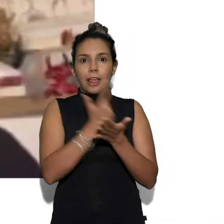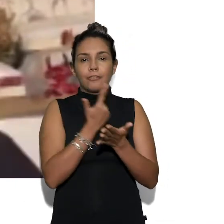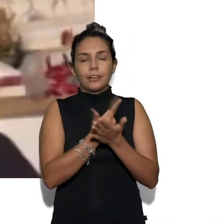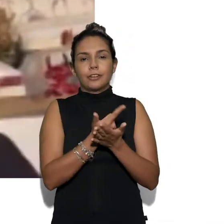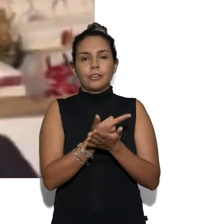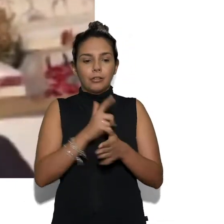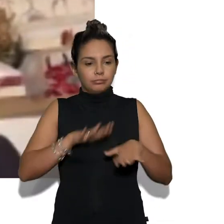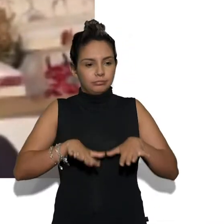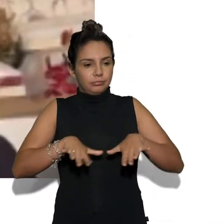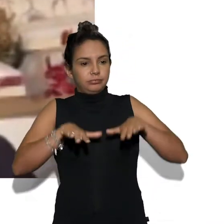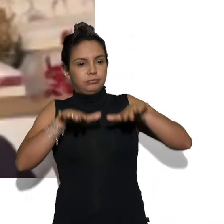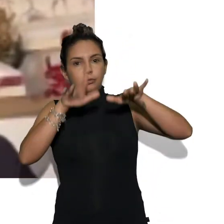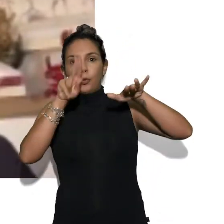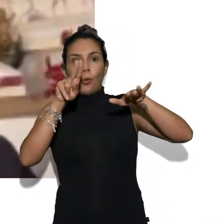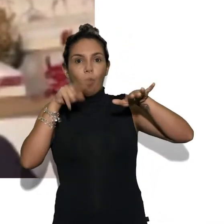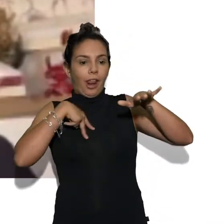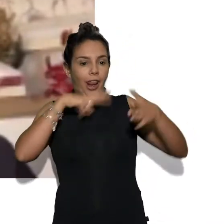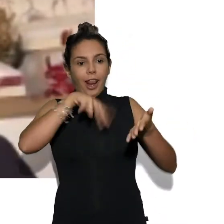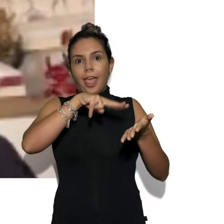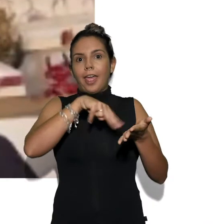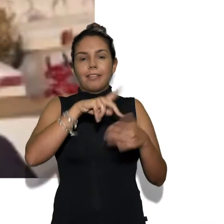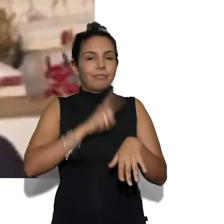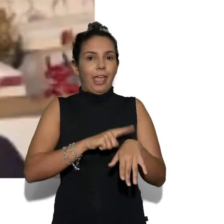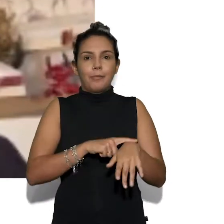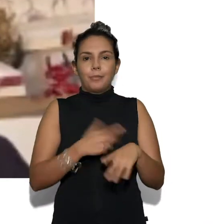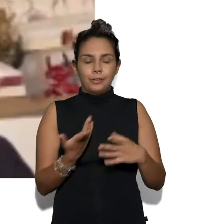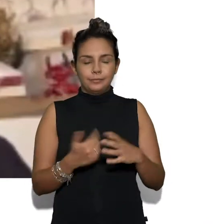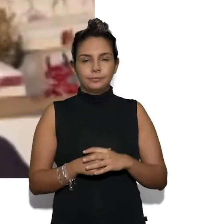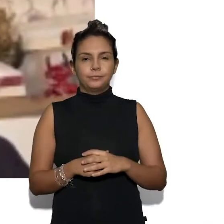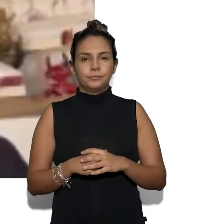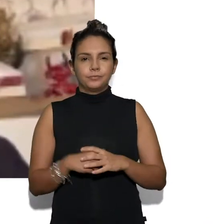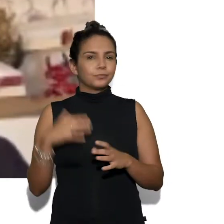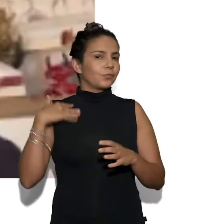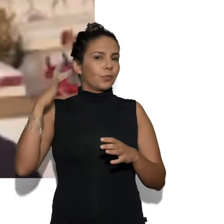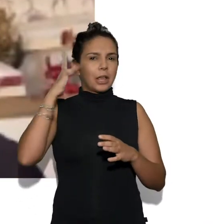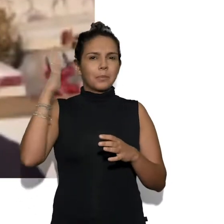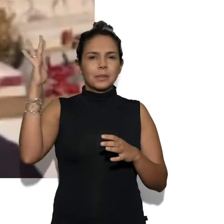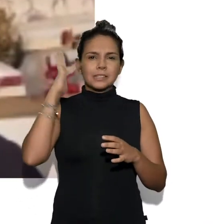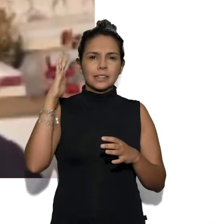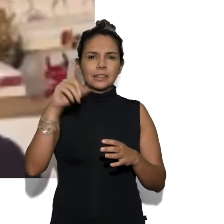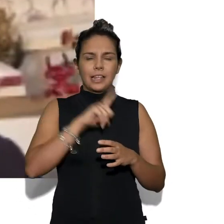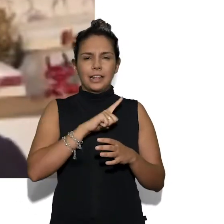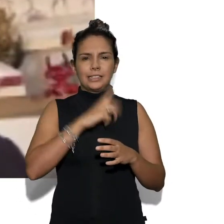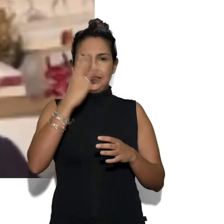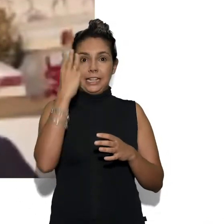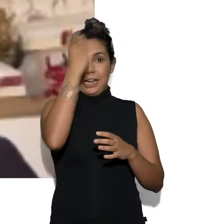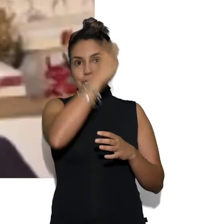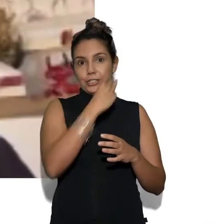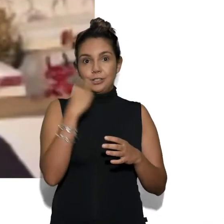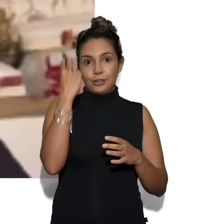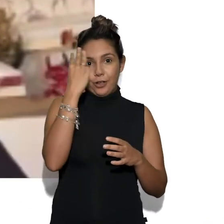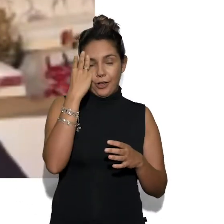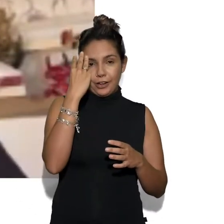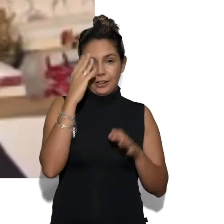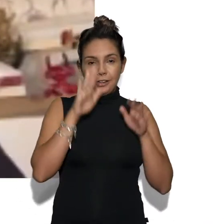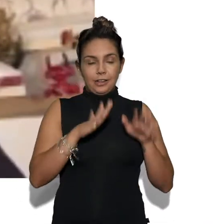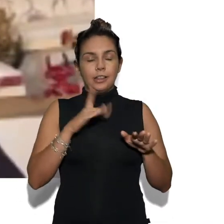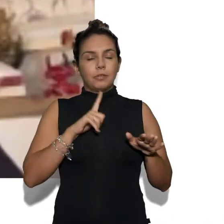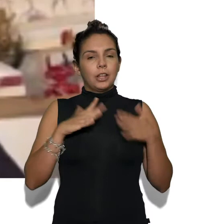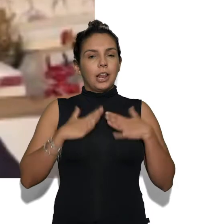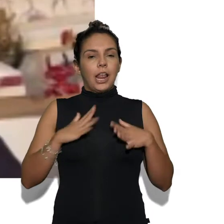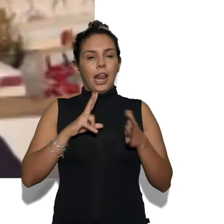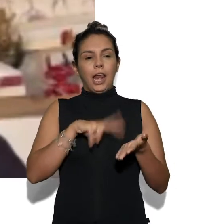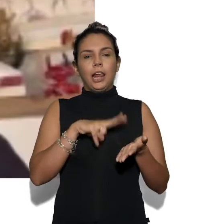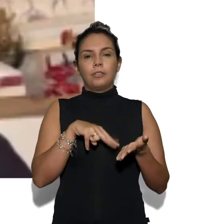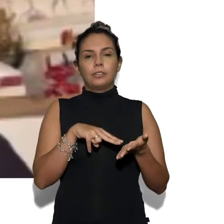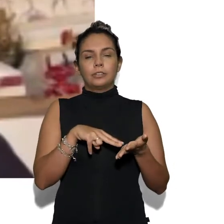iam acumulando e eu nunca estava assim, quando eu pensava que ia ter 3 horas seguidas sossegado para ler um